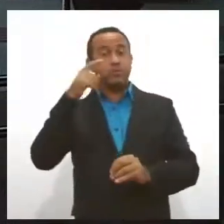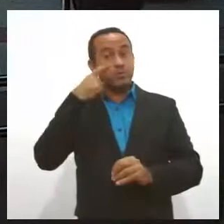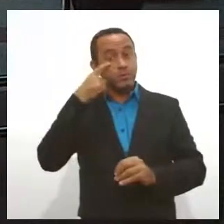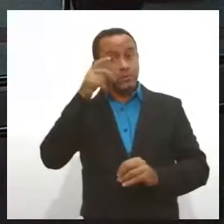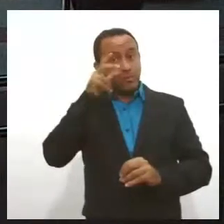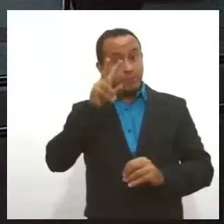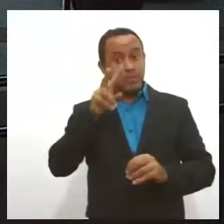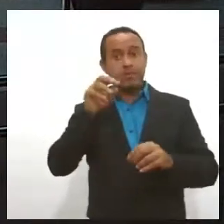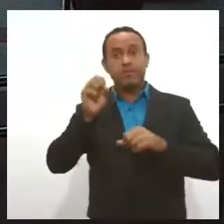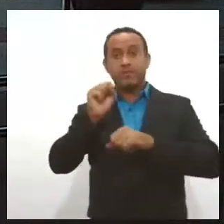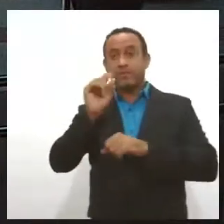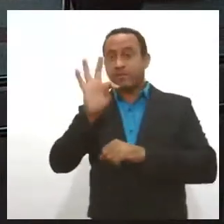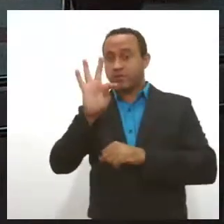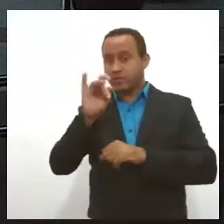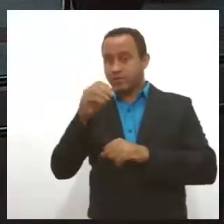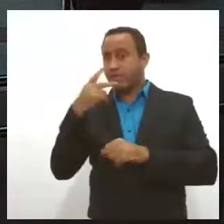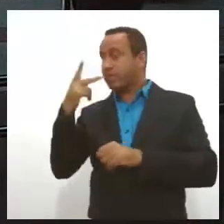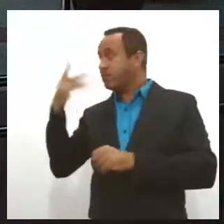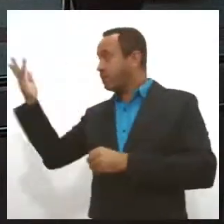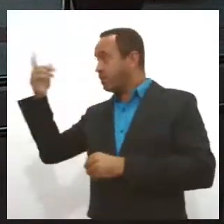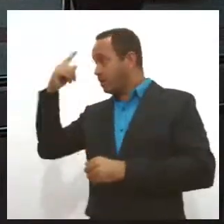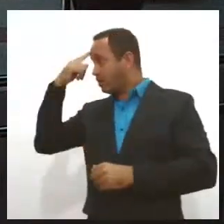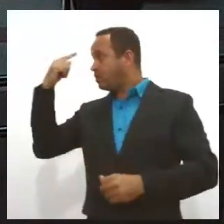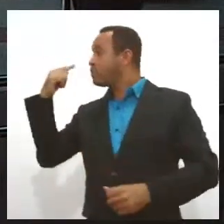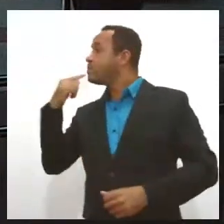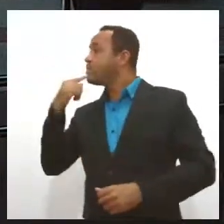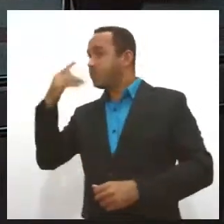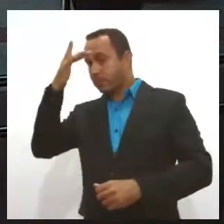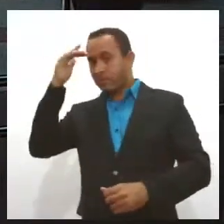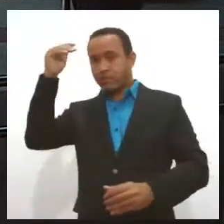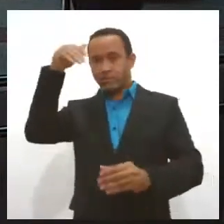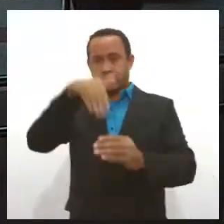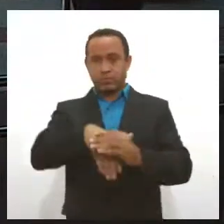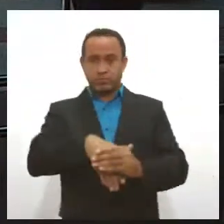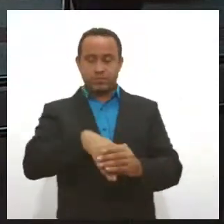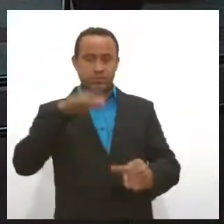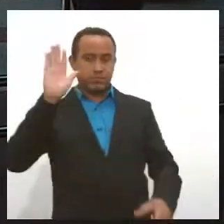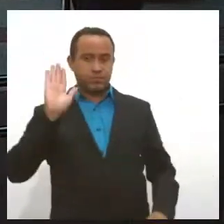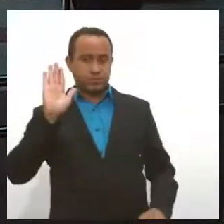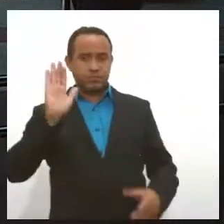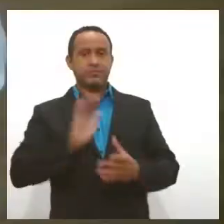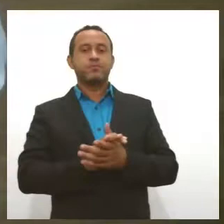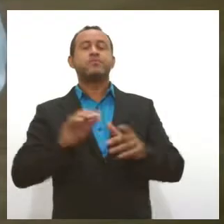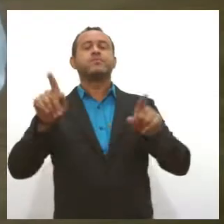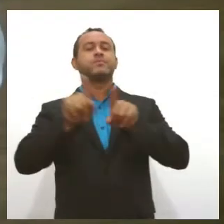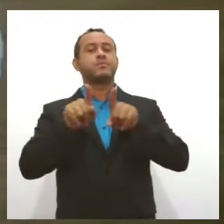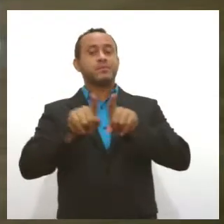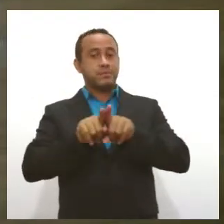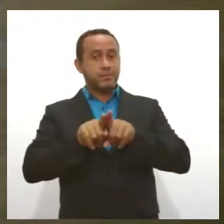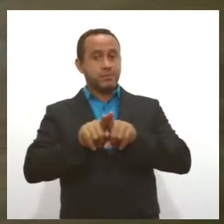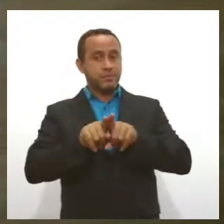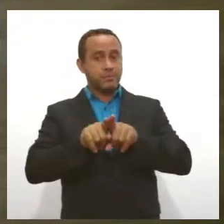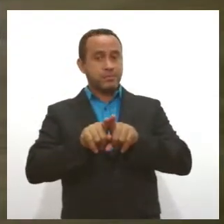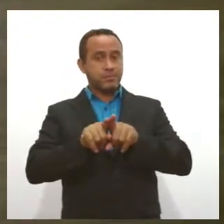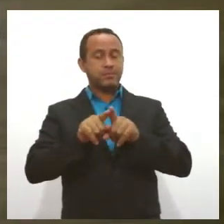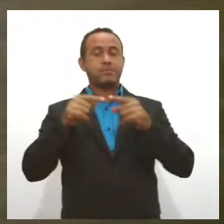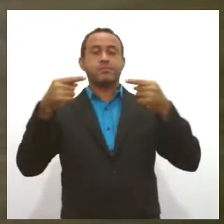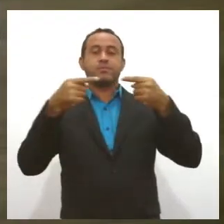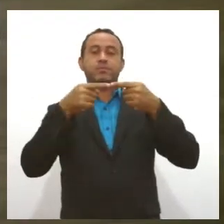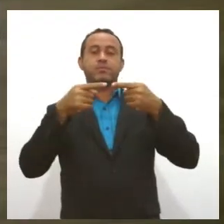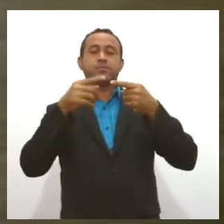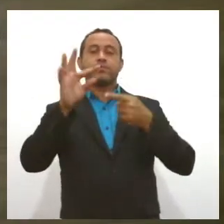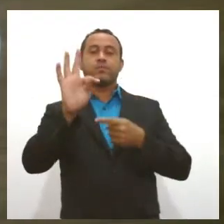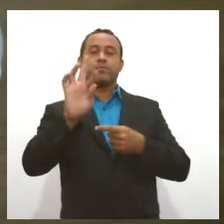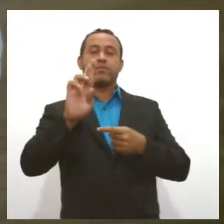Stephanie também traz informação do perfil do eleitorado. Conta para a gente, Stephanie. Exatamente, Valquíria. De acordo com o TRE,